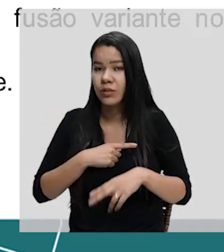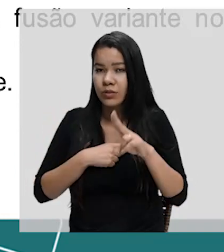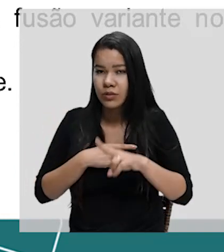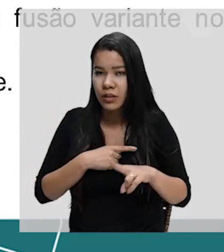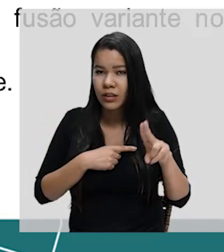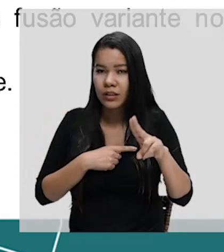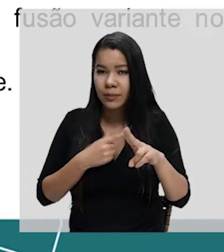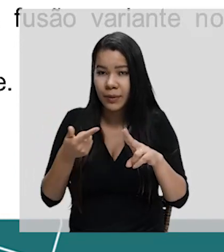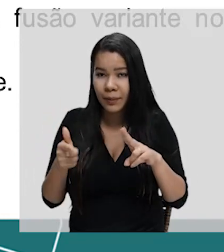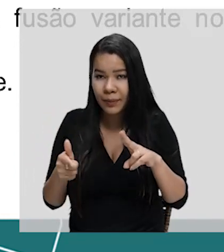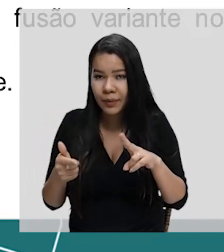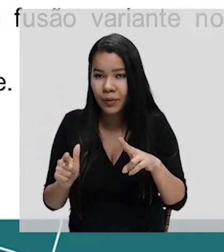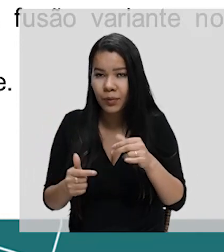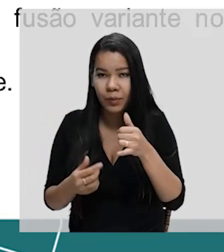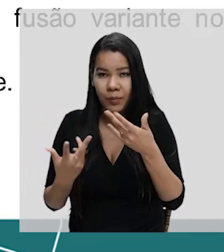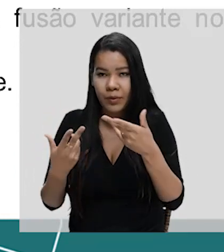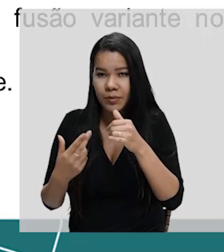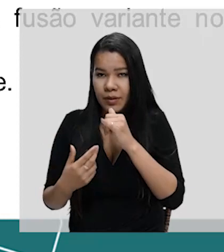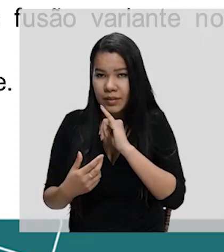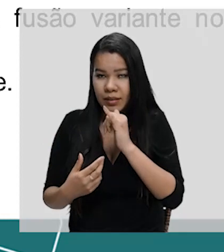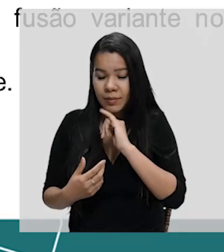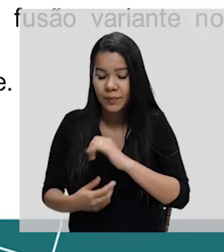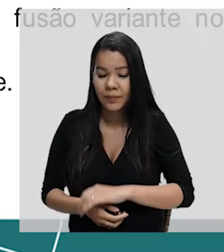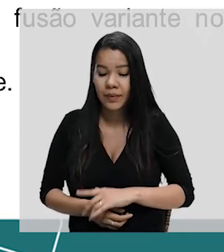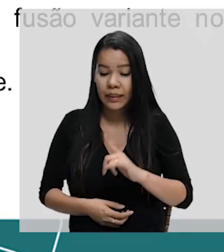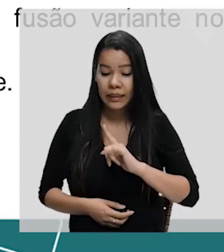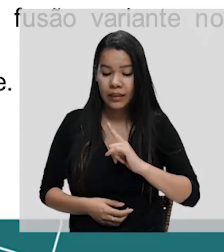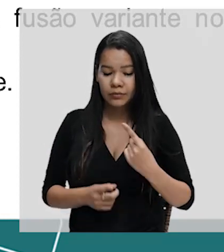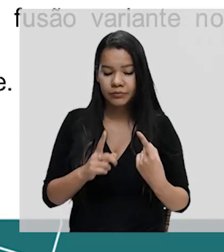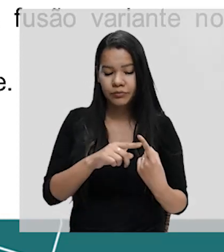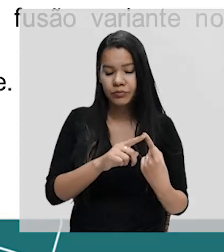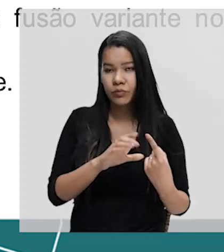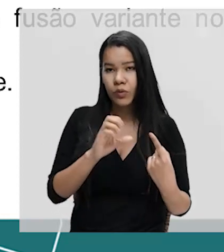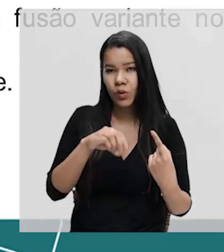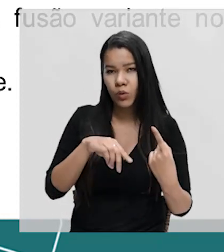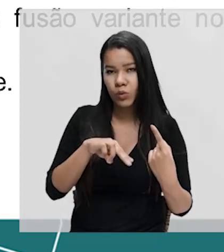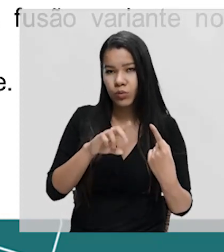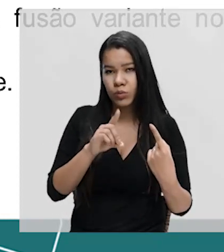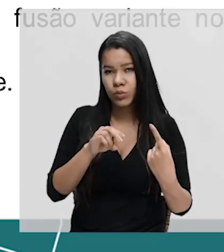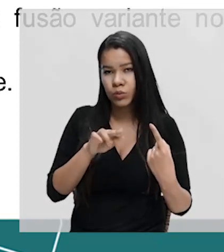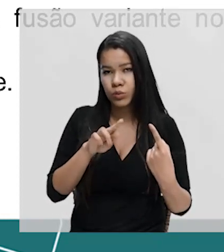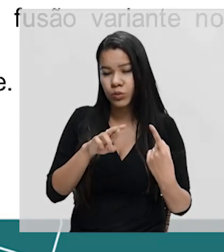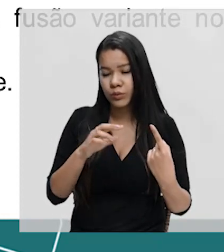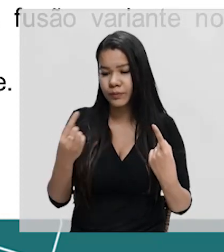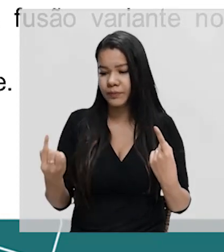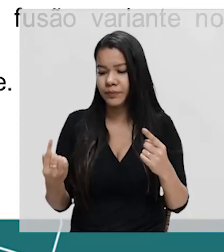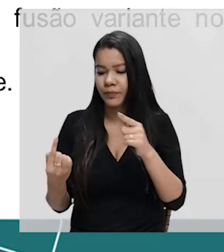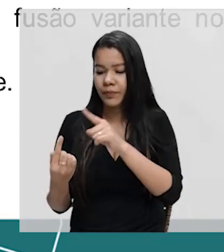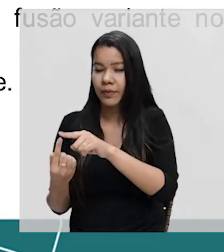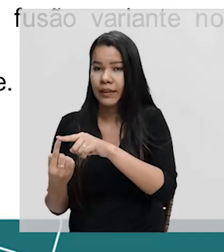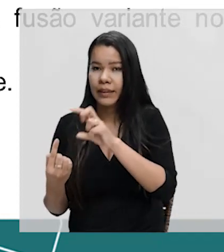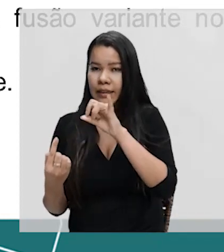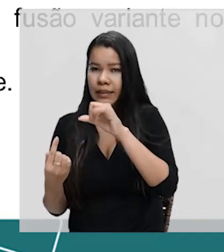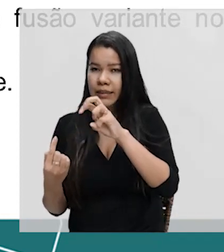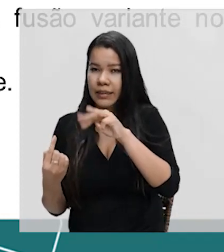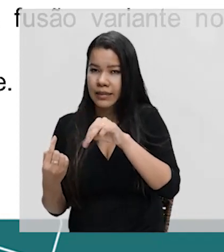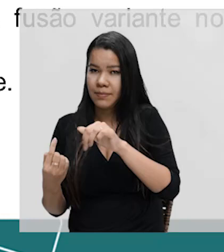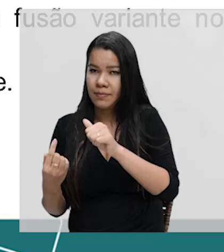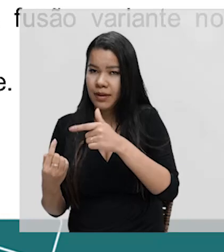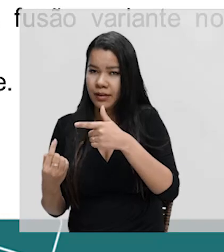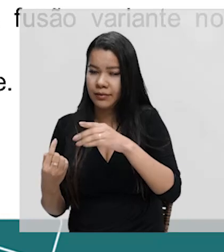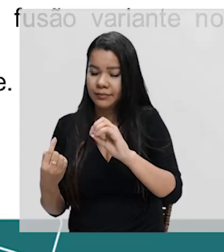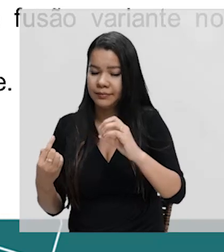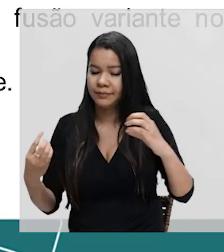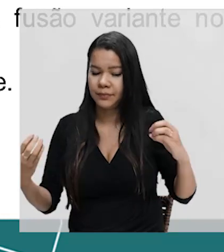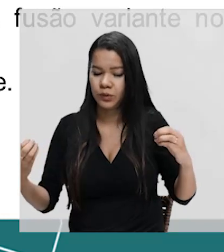tem um ímã se aproximando, certo? A corrente elétrica induzida, ela só vai acontecer quando nós temos